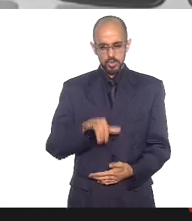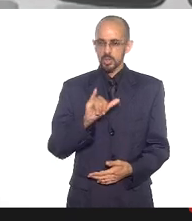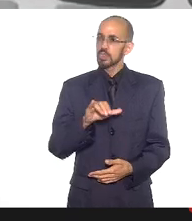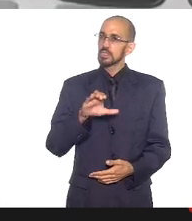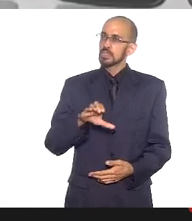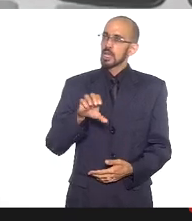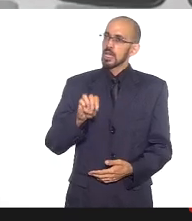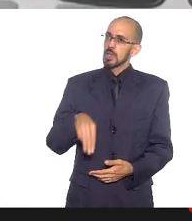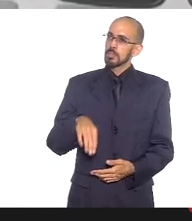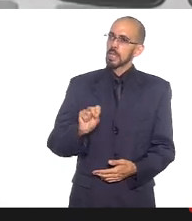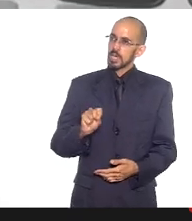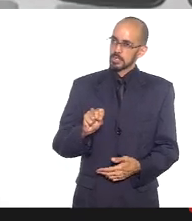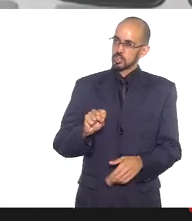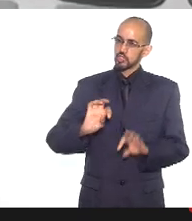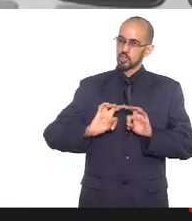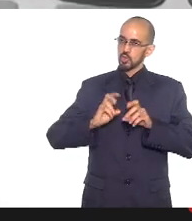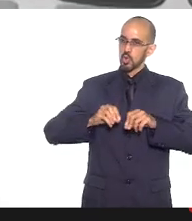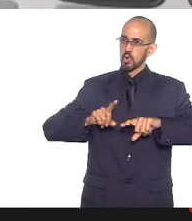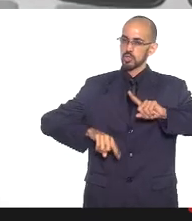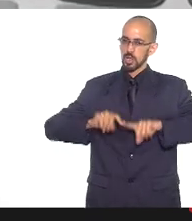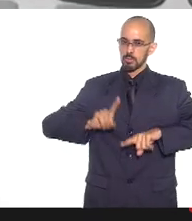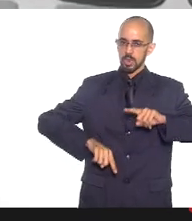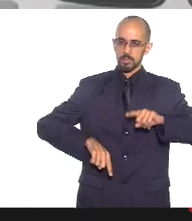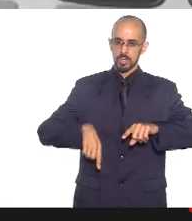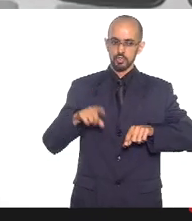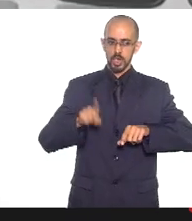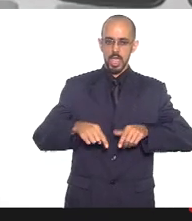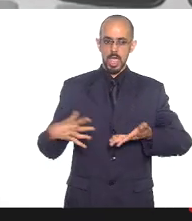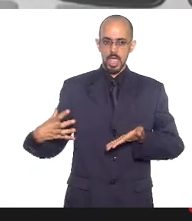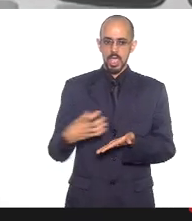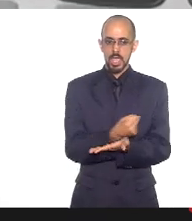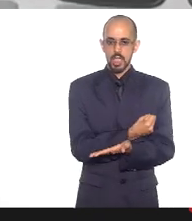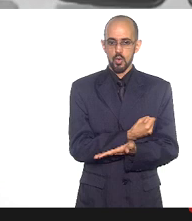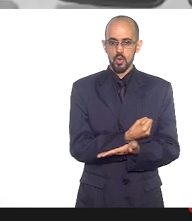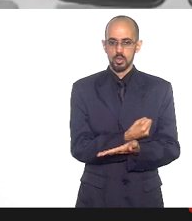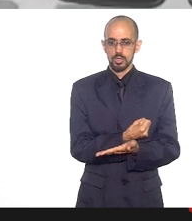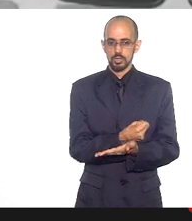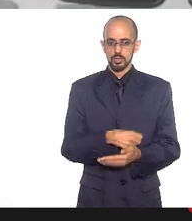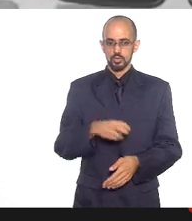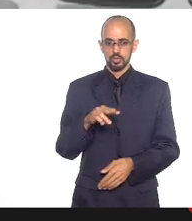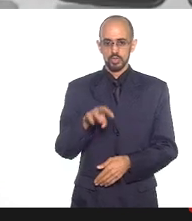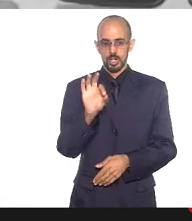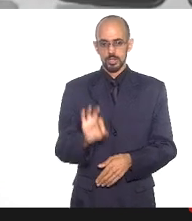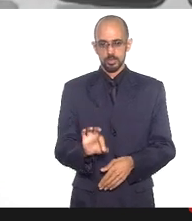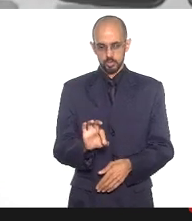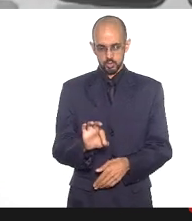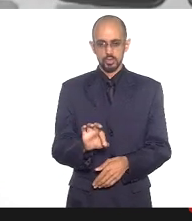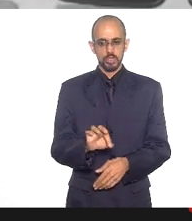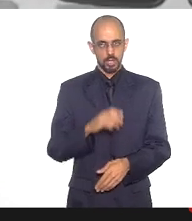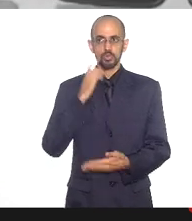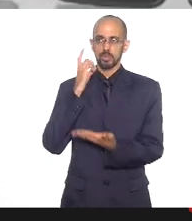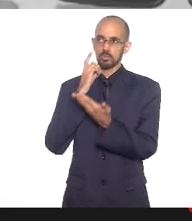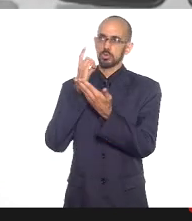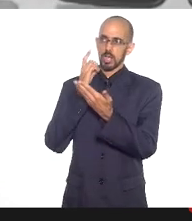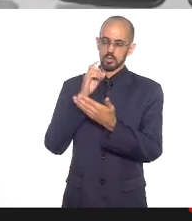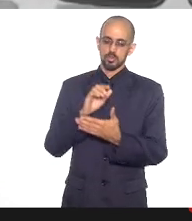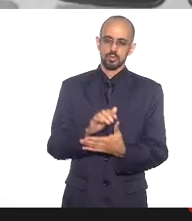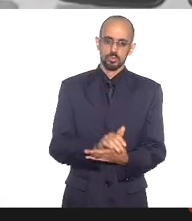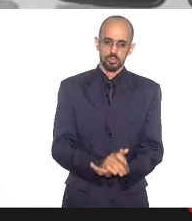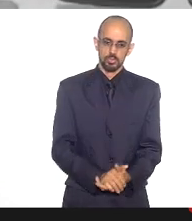O ICMS de todos os equipamentos subsídio é recolhido à carga de 3%, deputado. Sim, pois